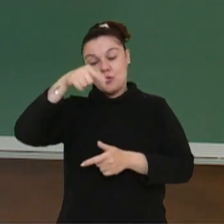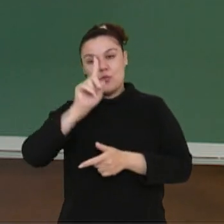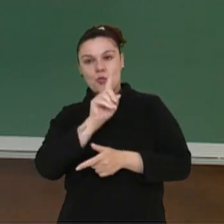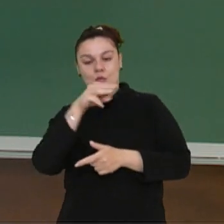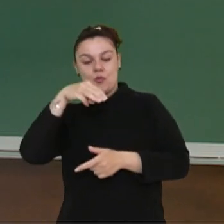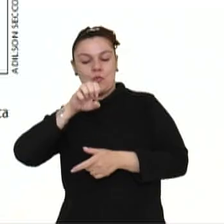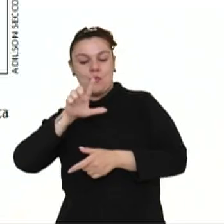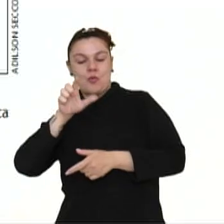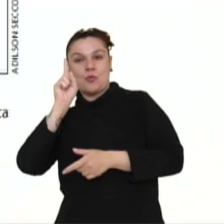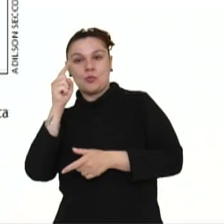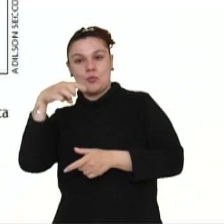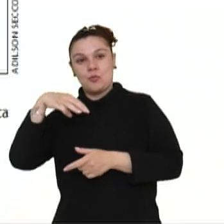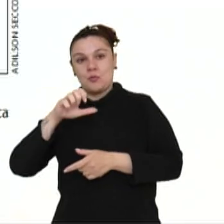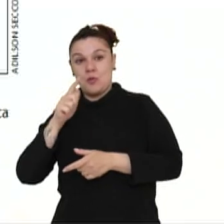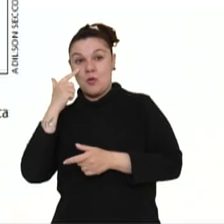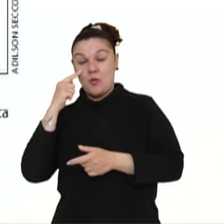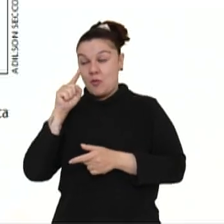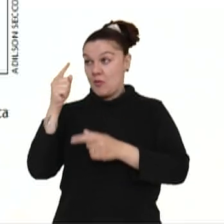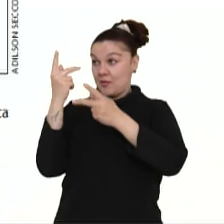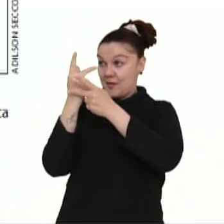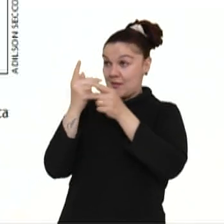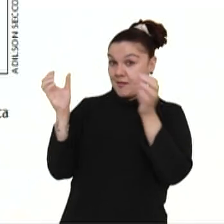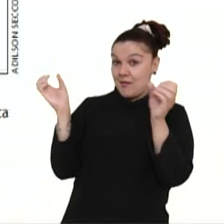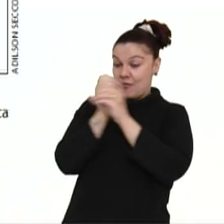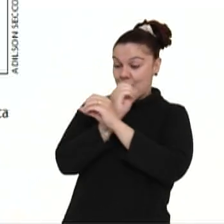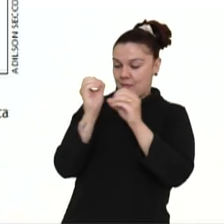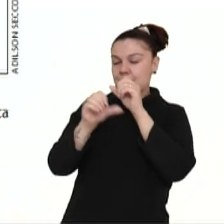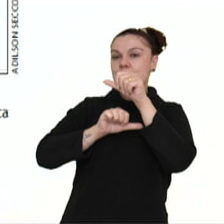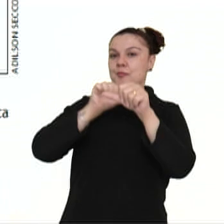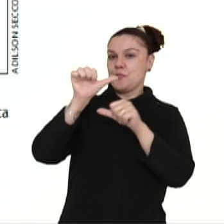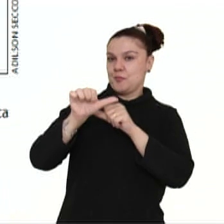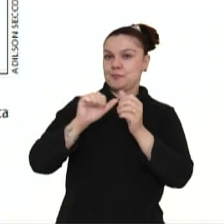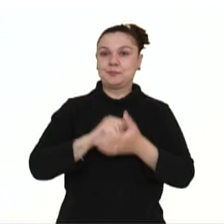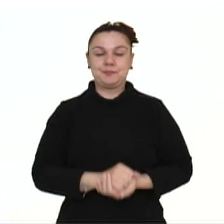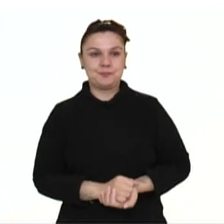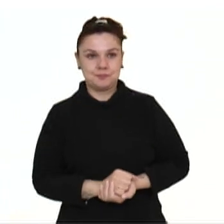cada um, e a configuração aqui das partículas também muda.